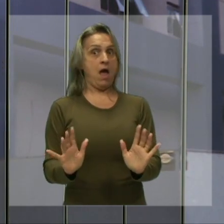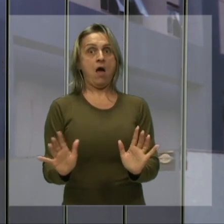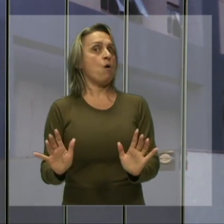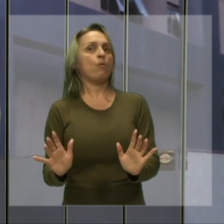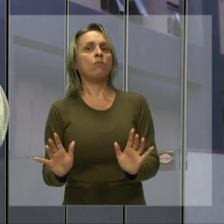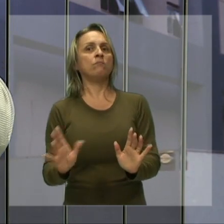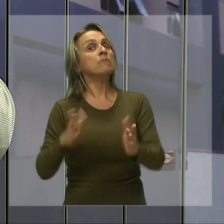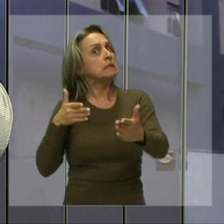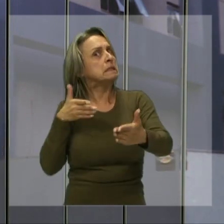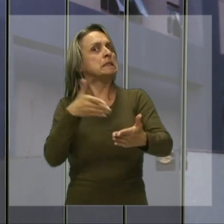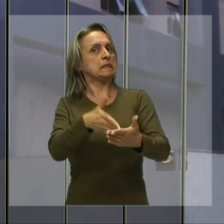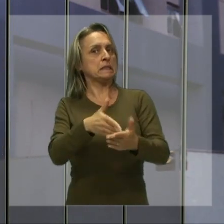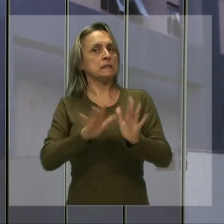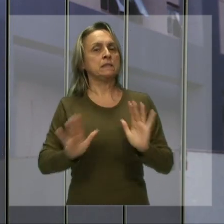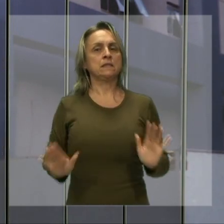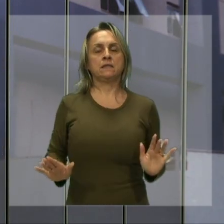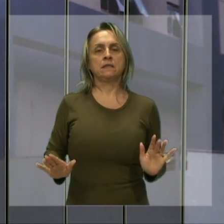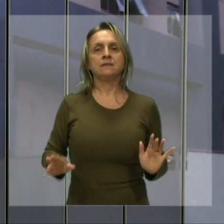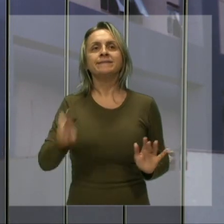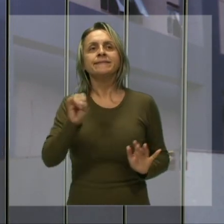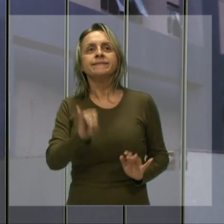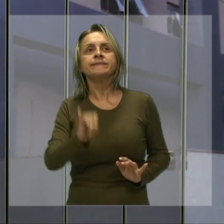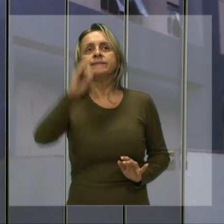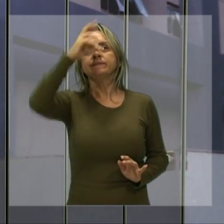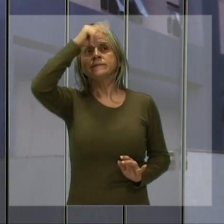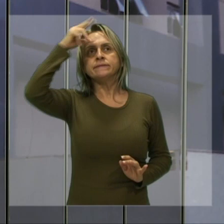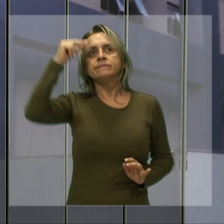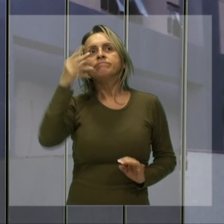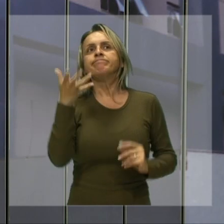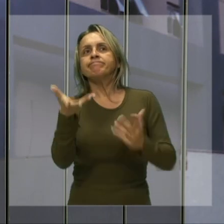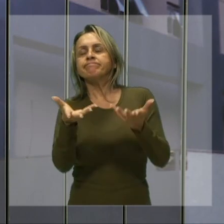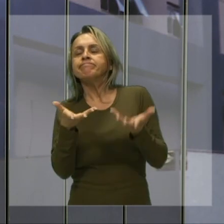esse dinheiro. Então, quando ele quer